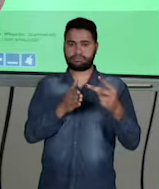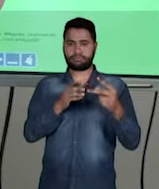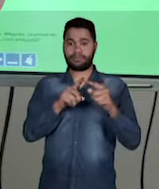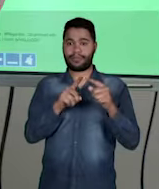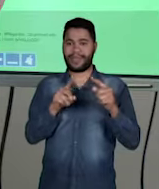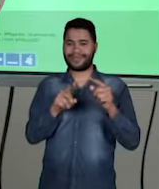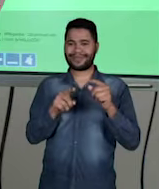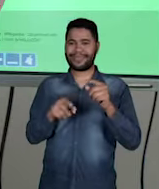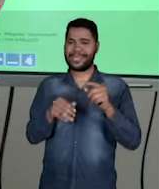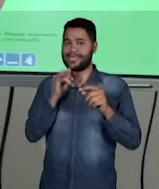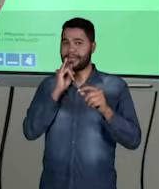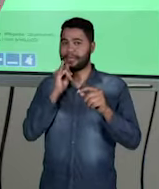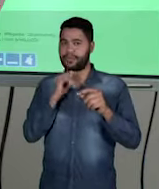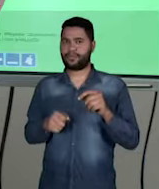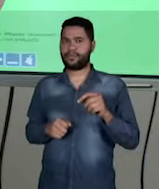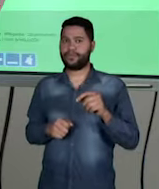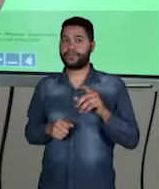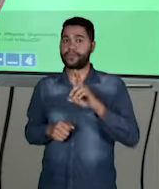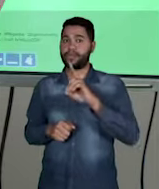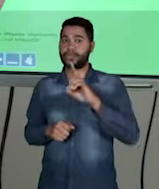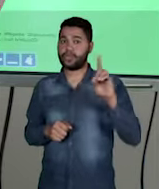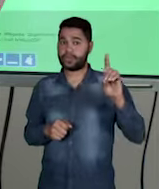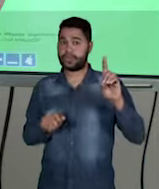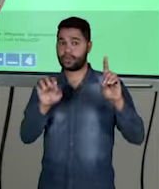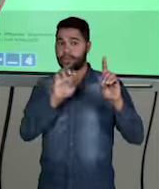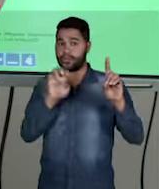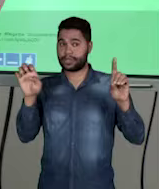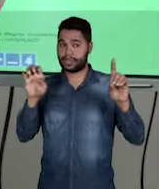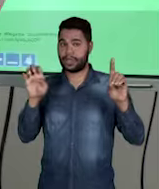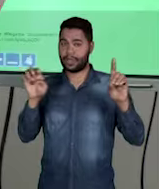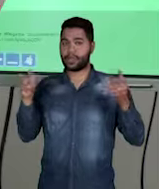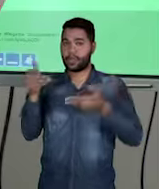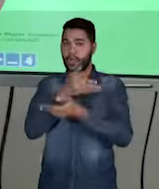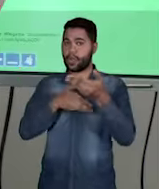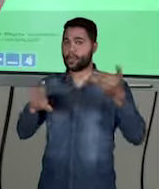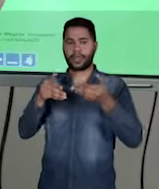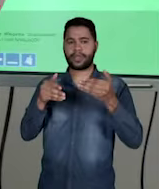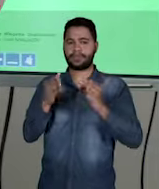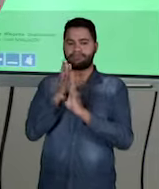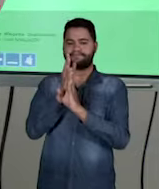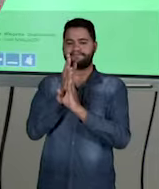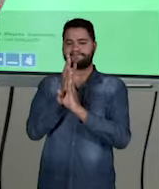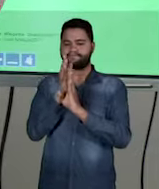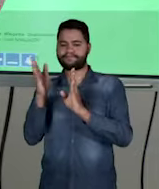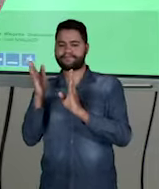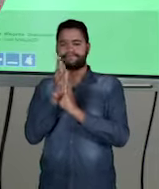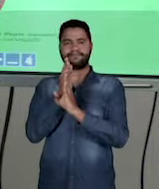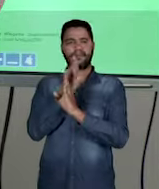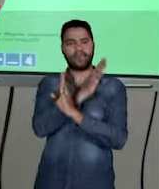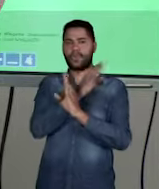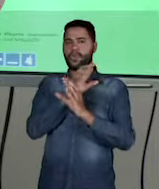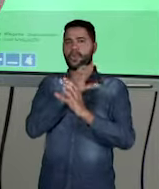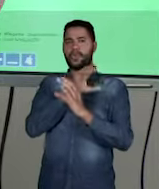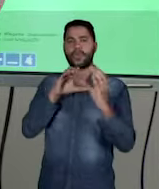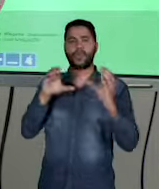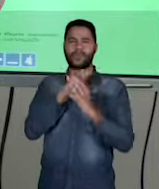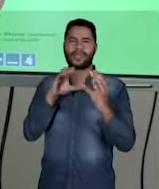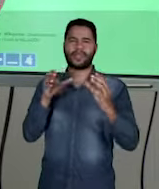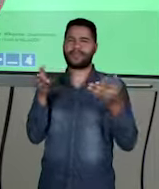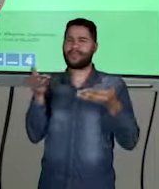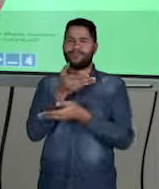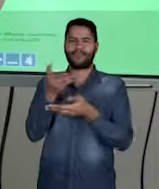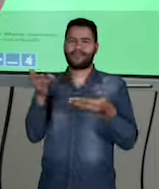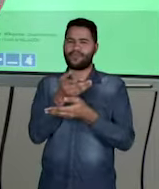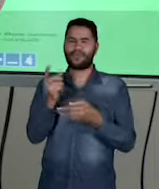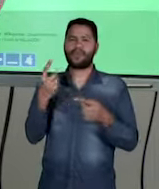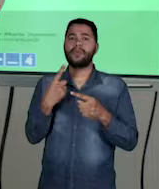não comunica com o outro lado. São separados, né, por uma parede. Não tem comunicação. Por que que não pode